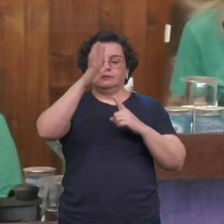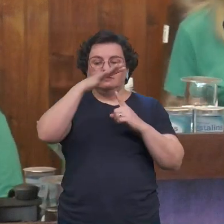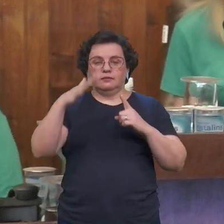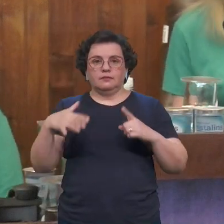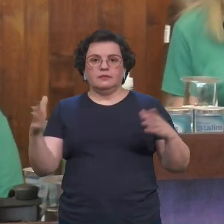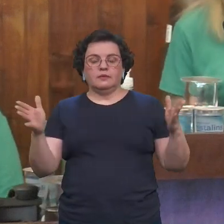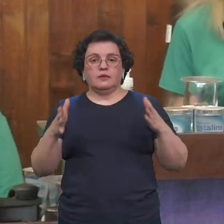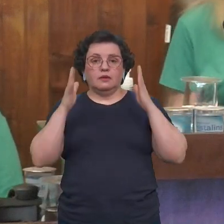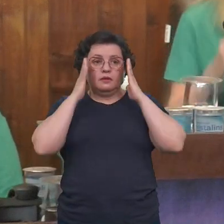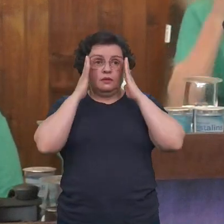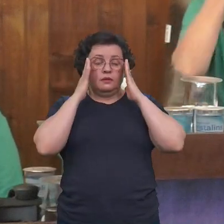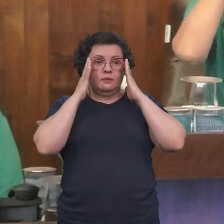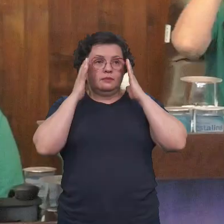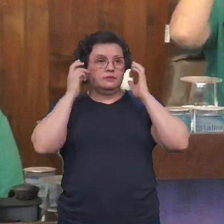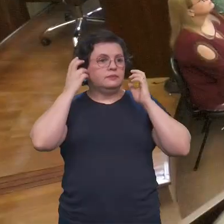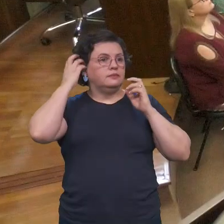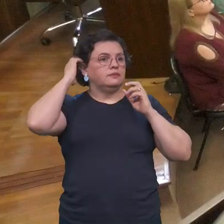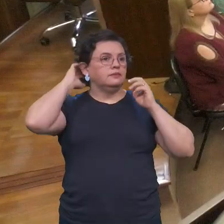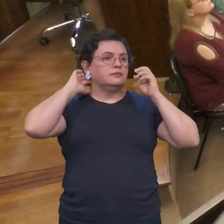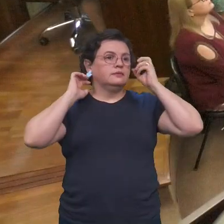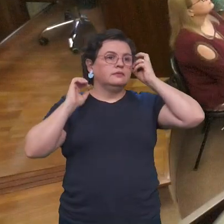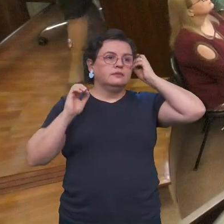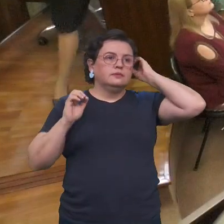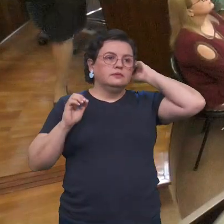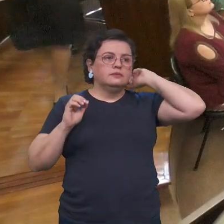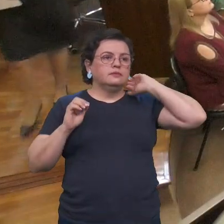nessa noite.